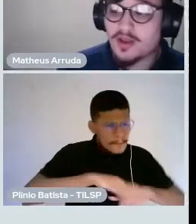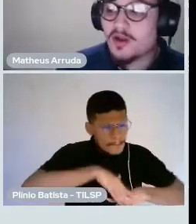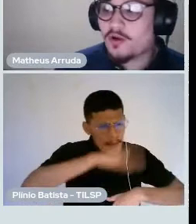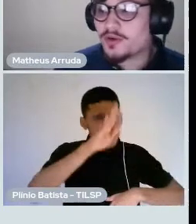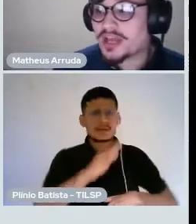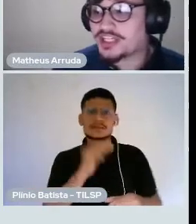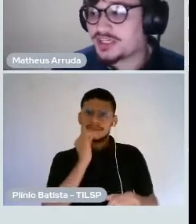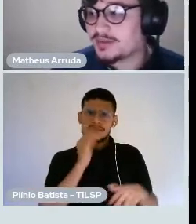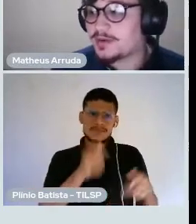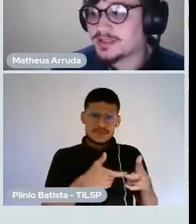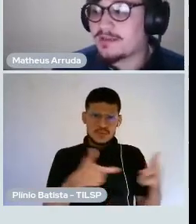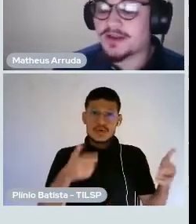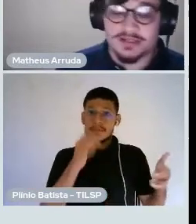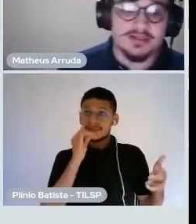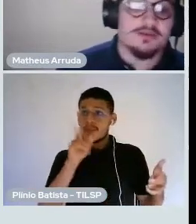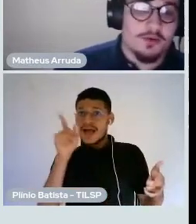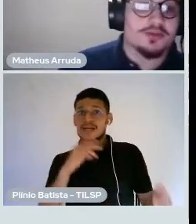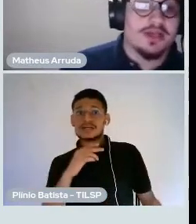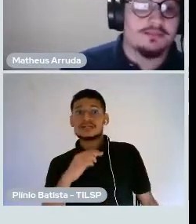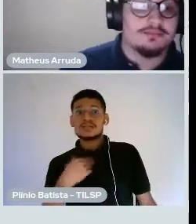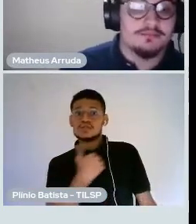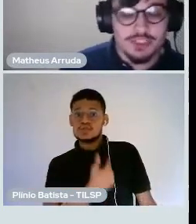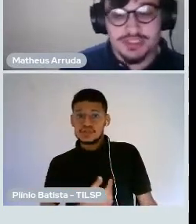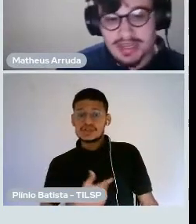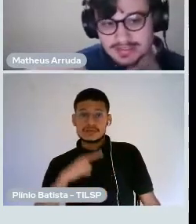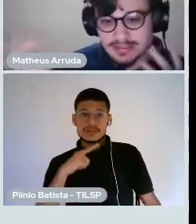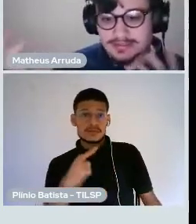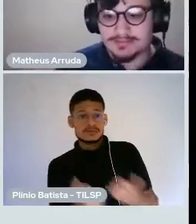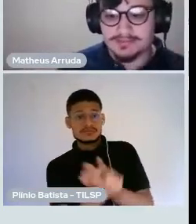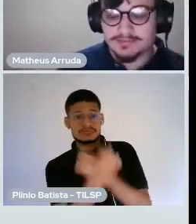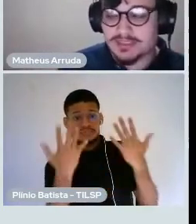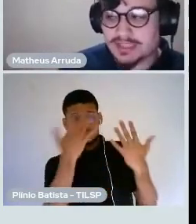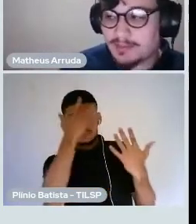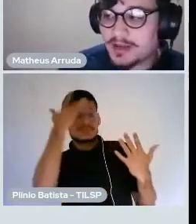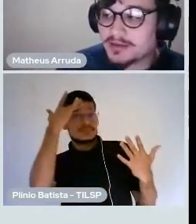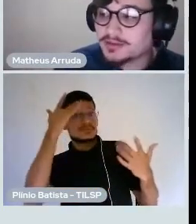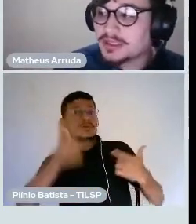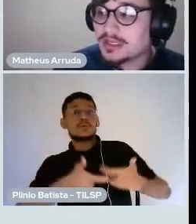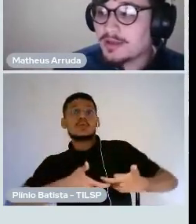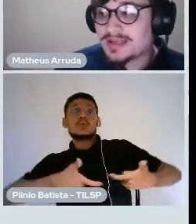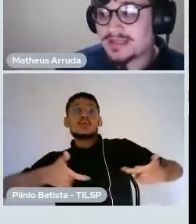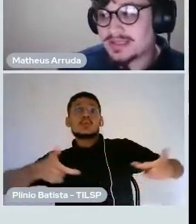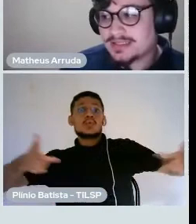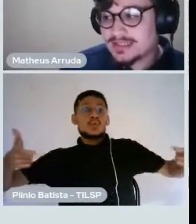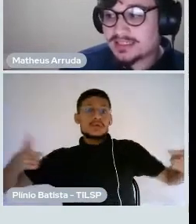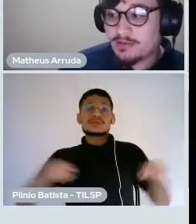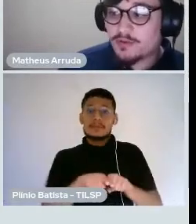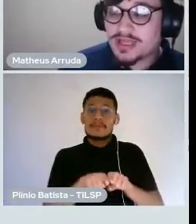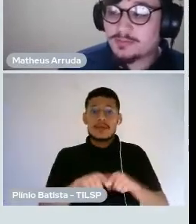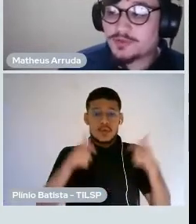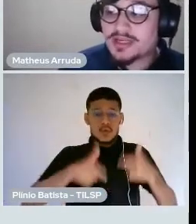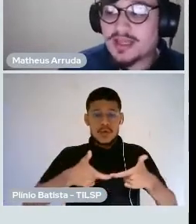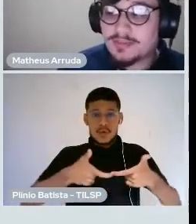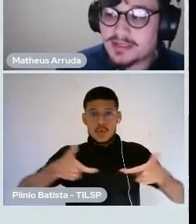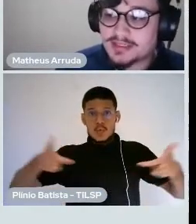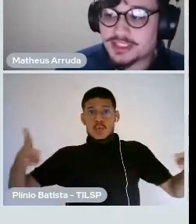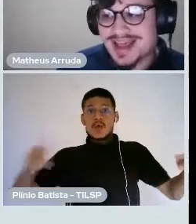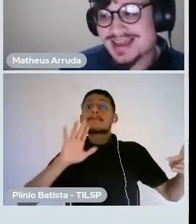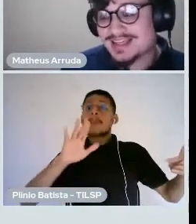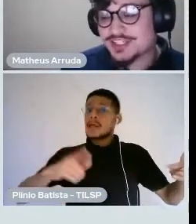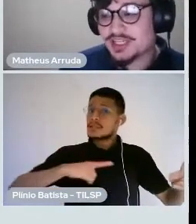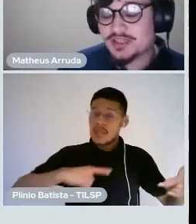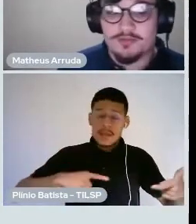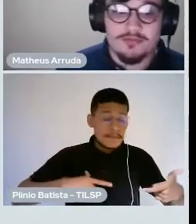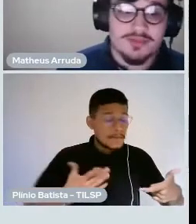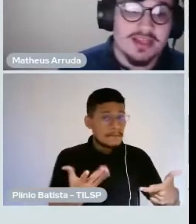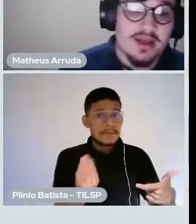território, como na China, por exemplo, que a gente tem uma quantidade extensa de tamanho, mas ainda assim a gente tem uma quantidade muito grande de habitantes.